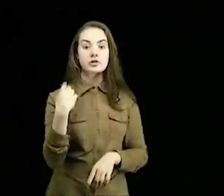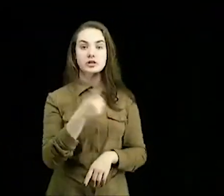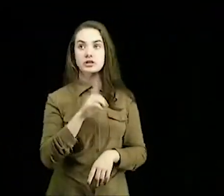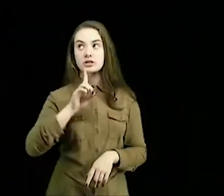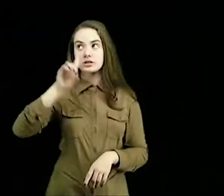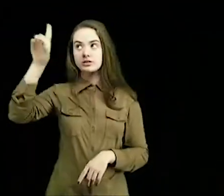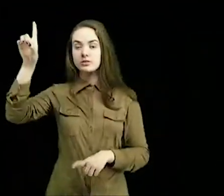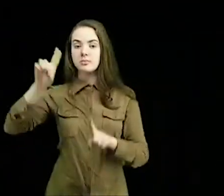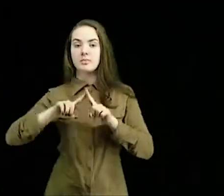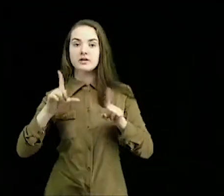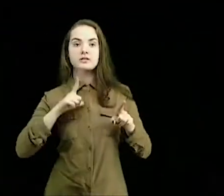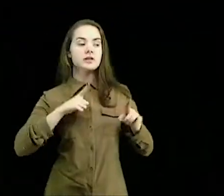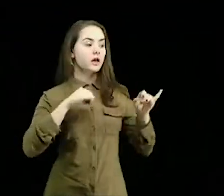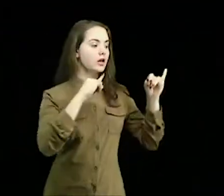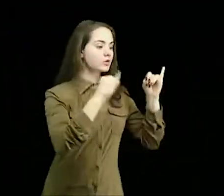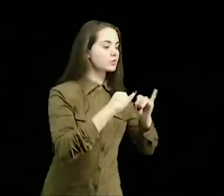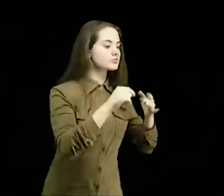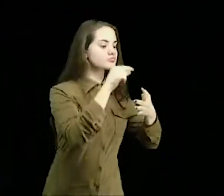gente também